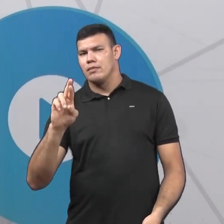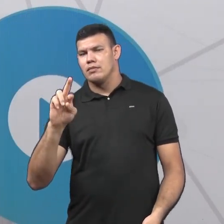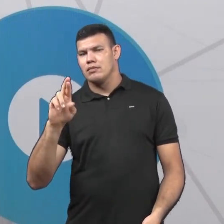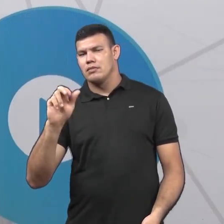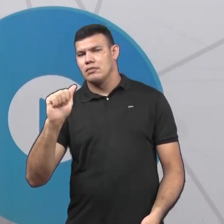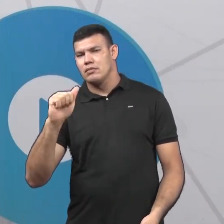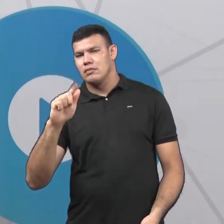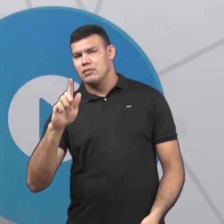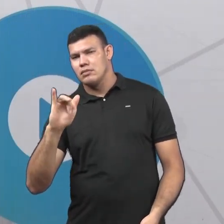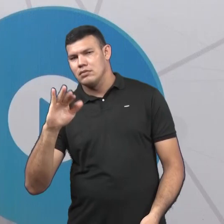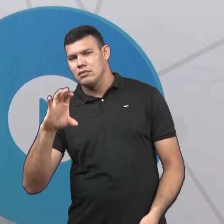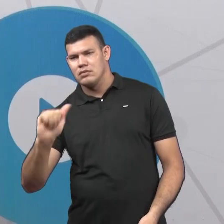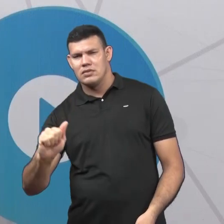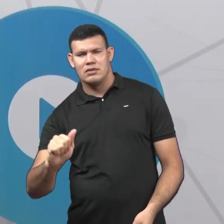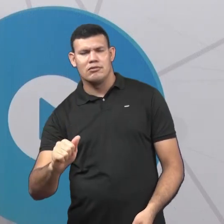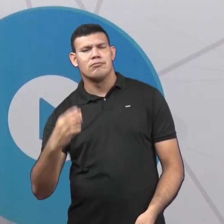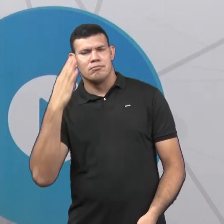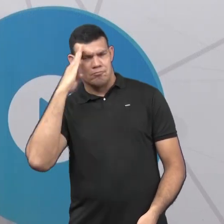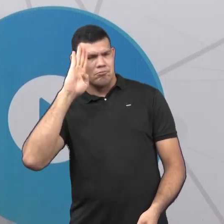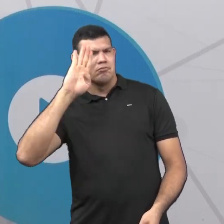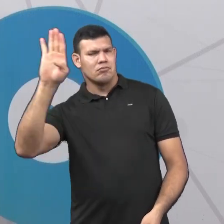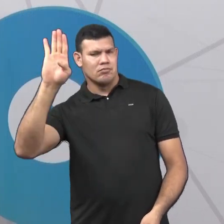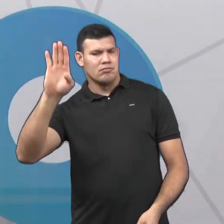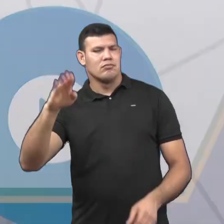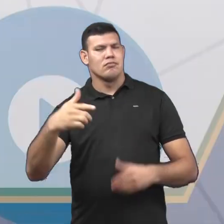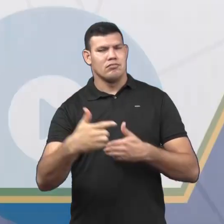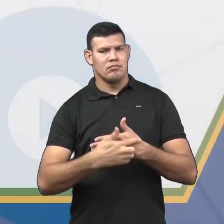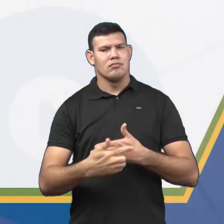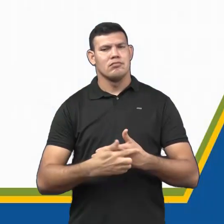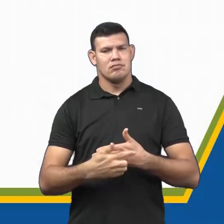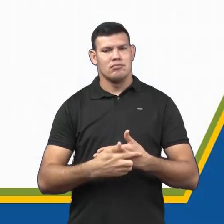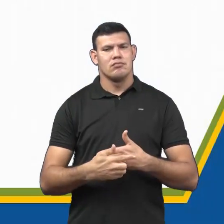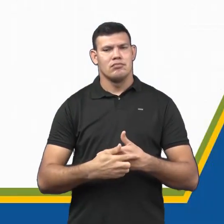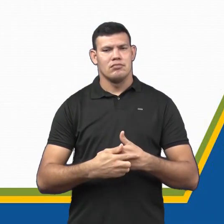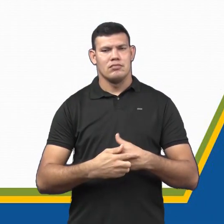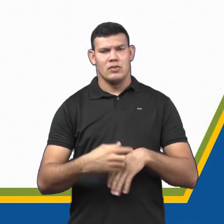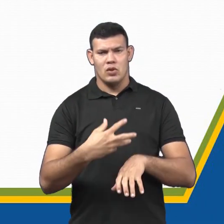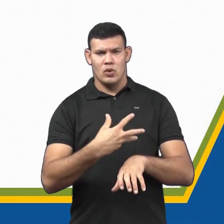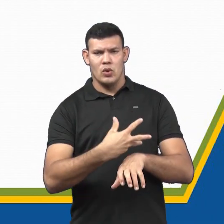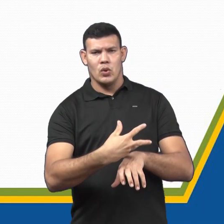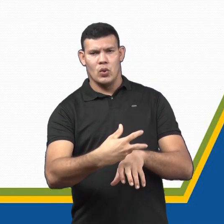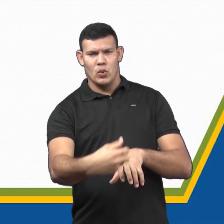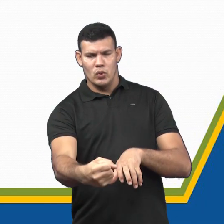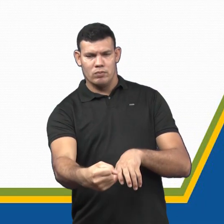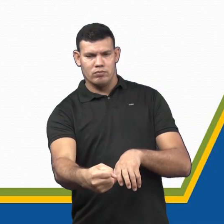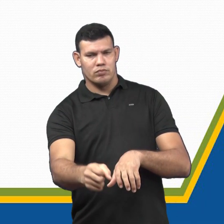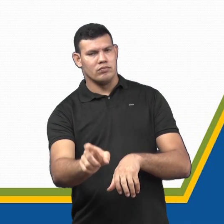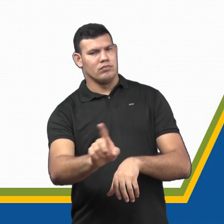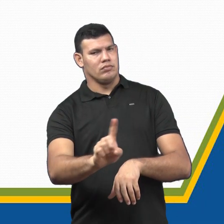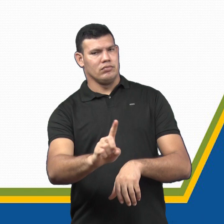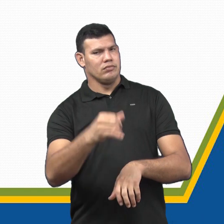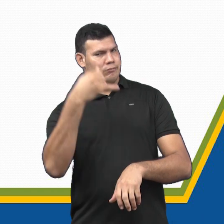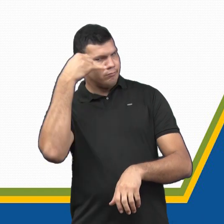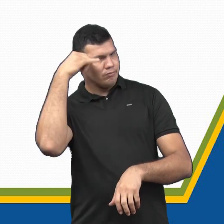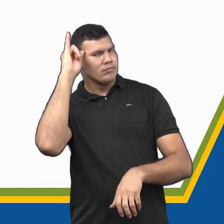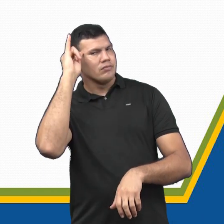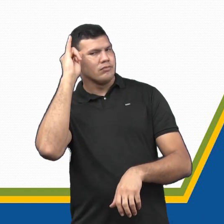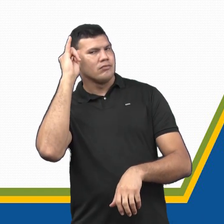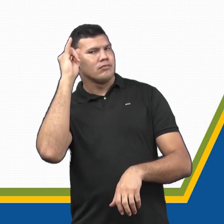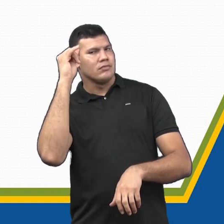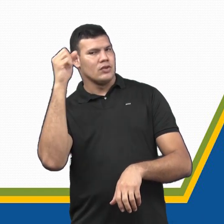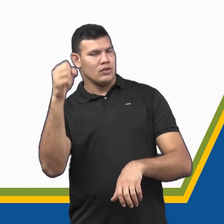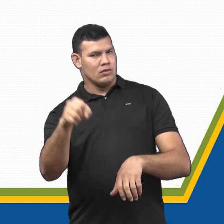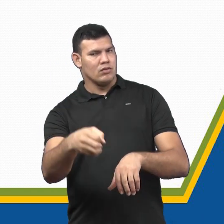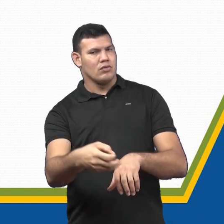os níveis. Então, essa é a principal função das plaquetas. Está relacionado com a coagulação sanguínea e evitar com que a gente